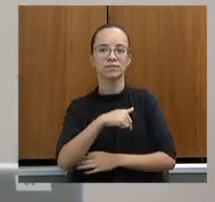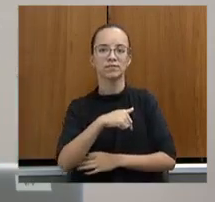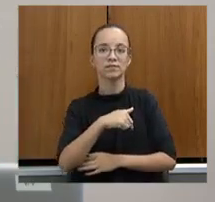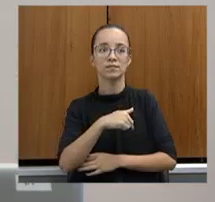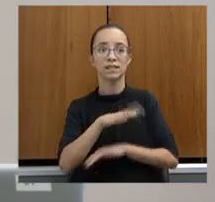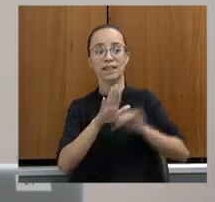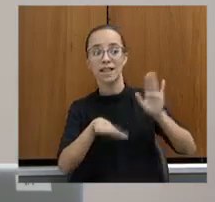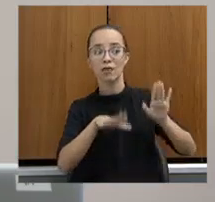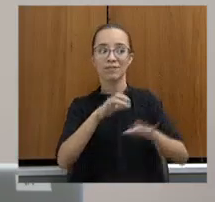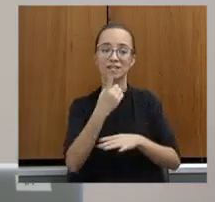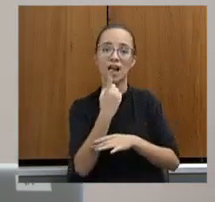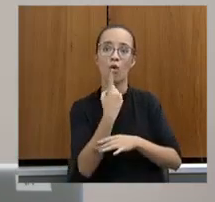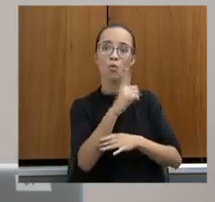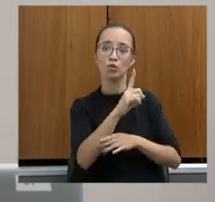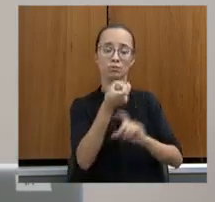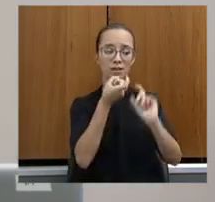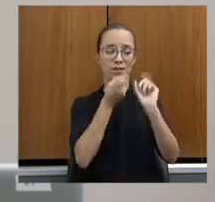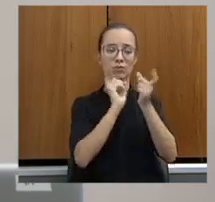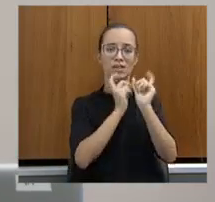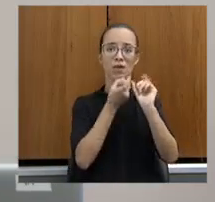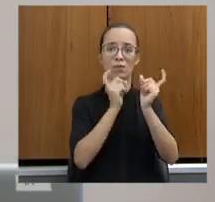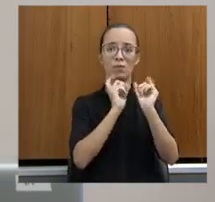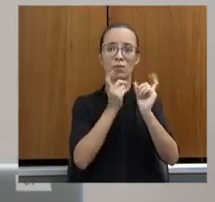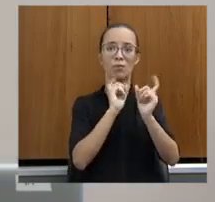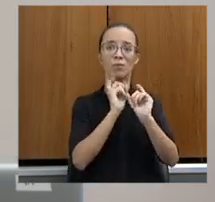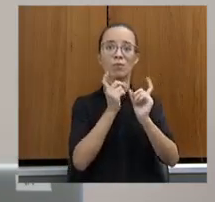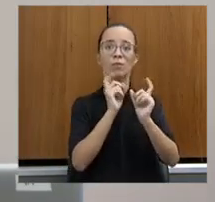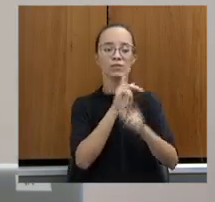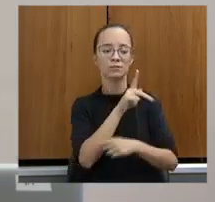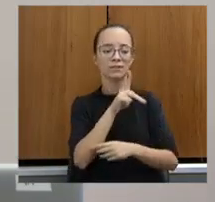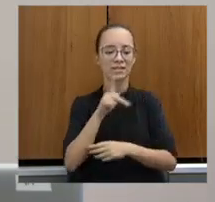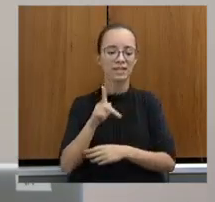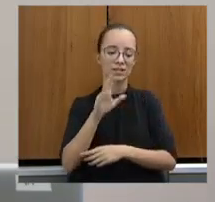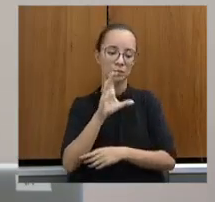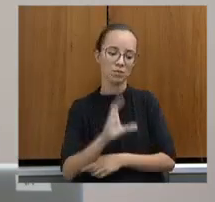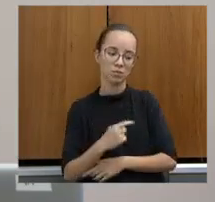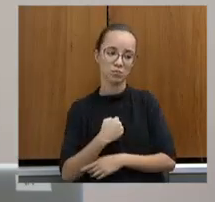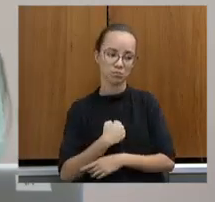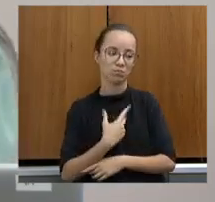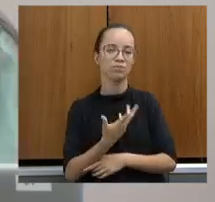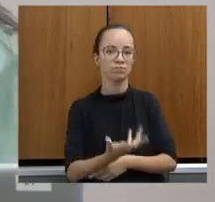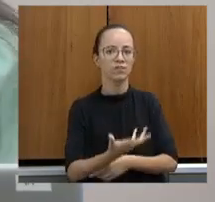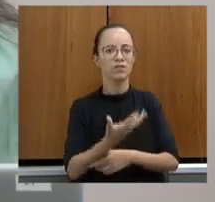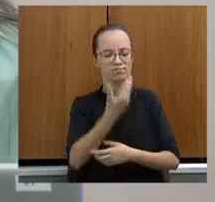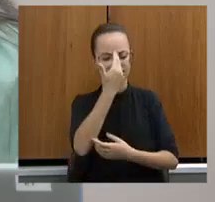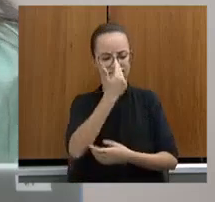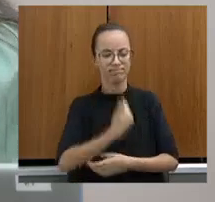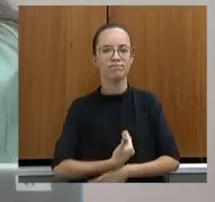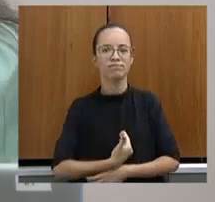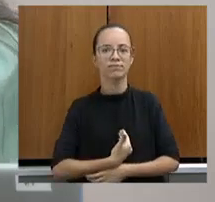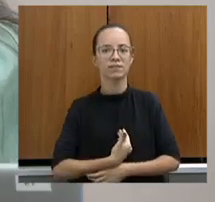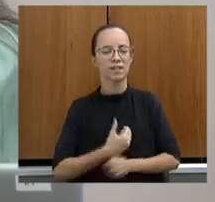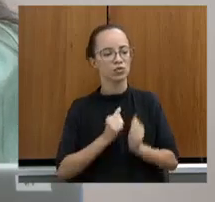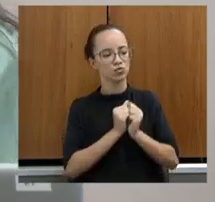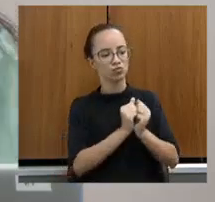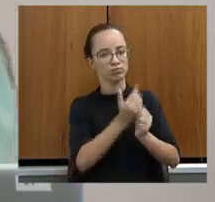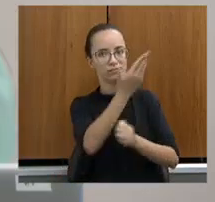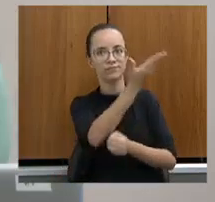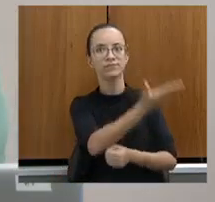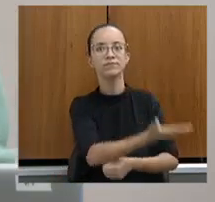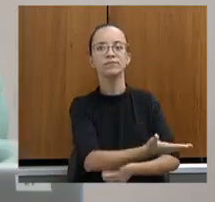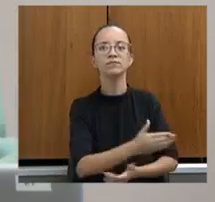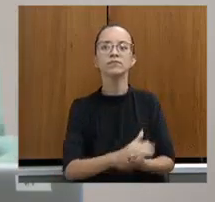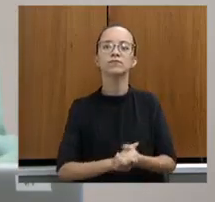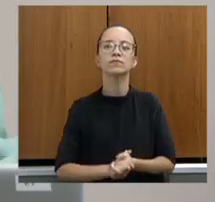deve ser a minha última reunião de de Presidência de comissão estar aqui ao seu lado viu